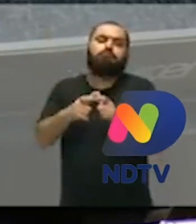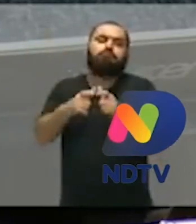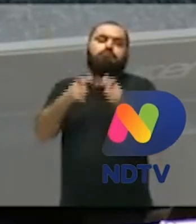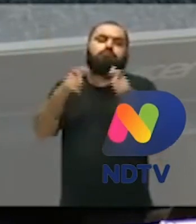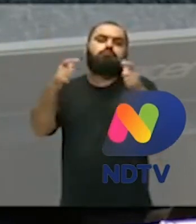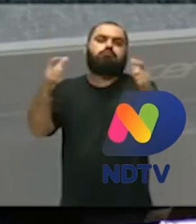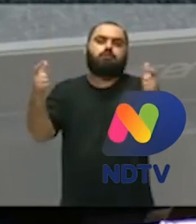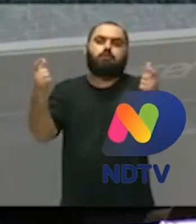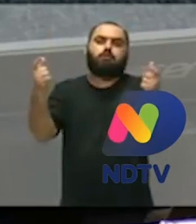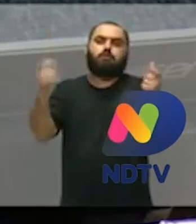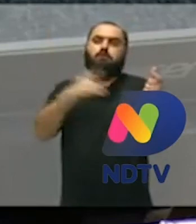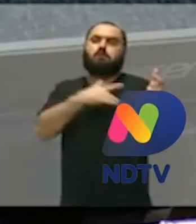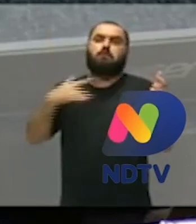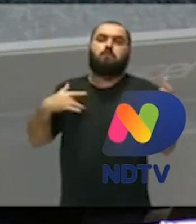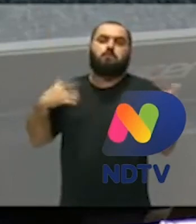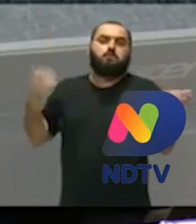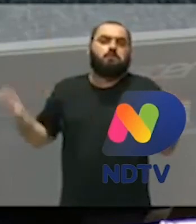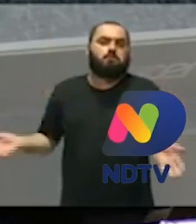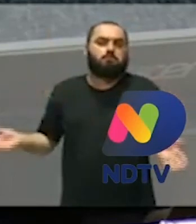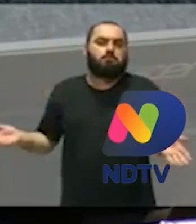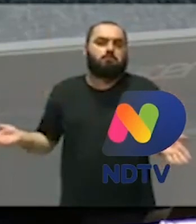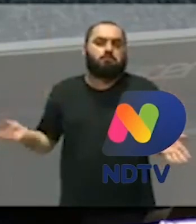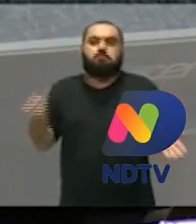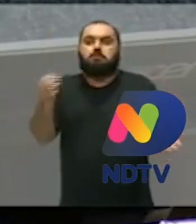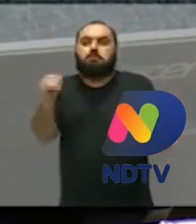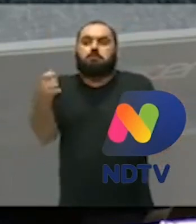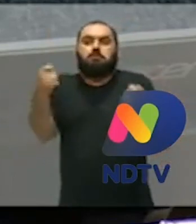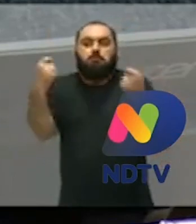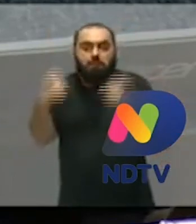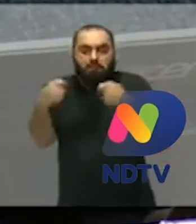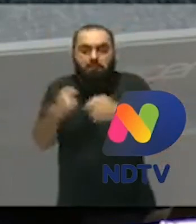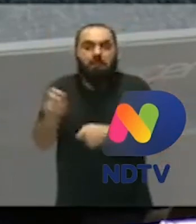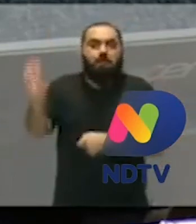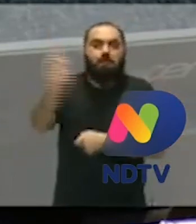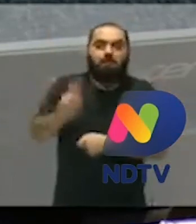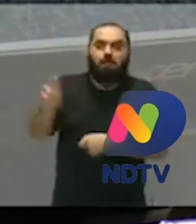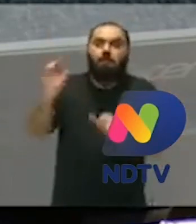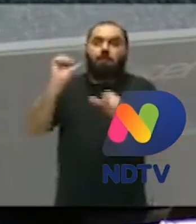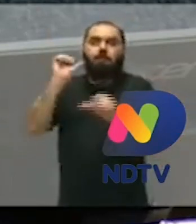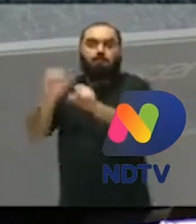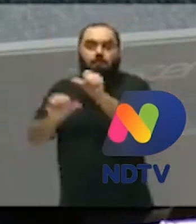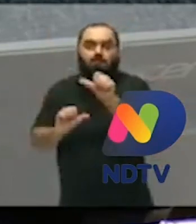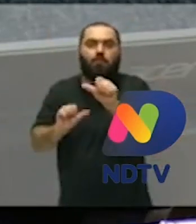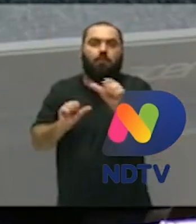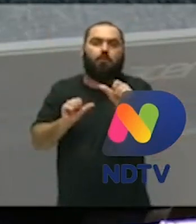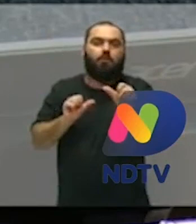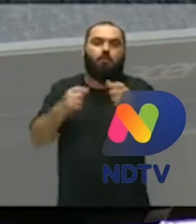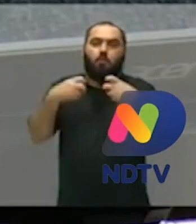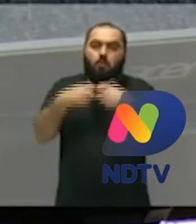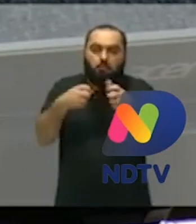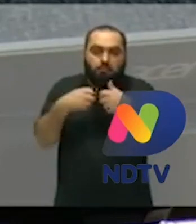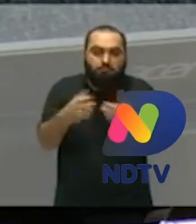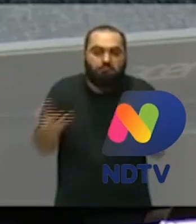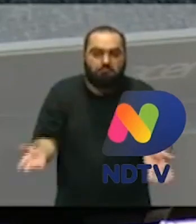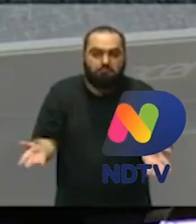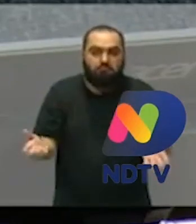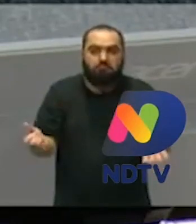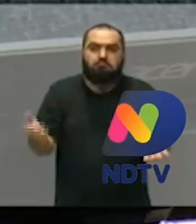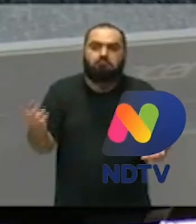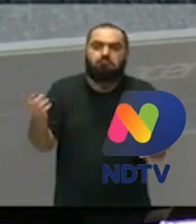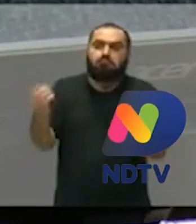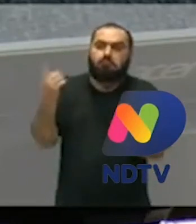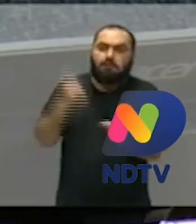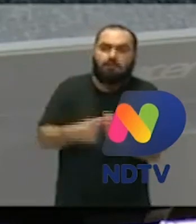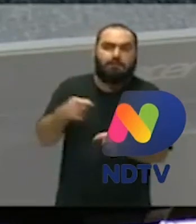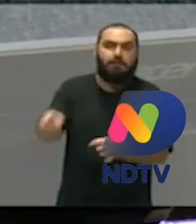a rede de saúde se vai precisar utilizar e alterar as linhas de transporte público que cidade